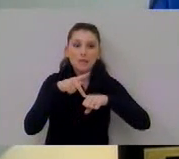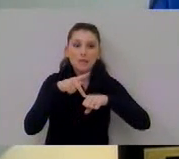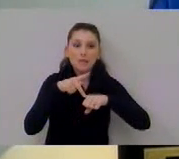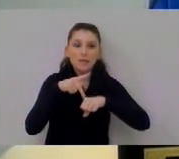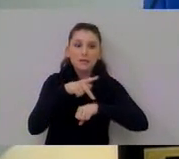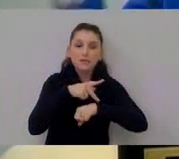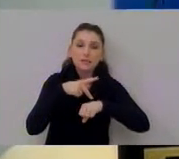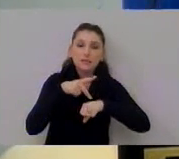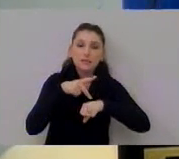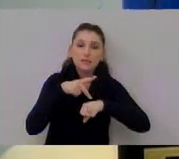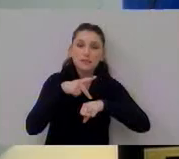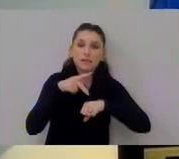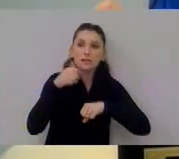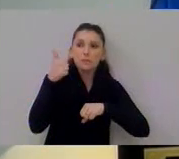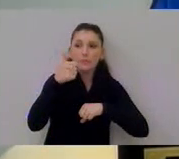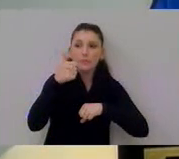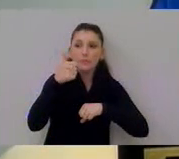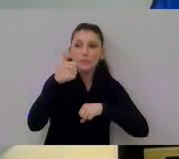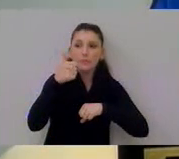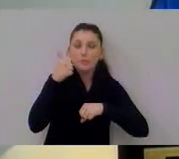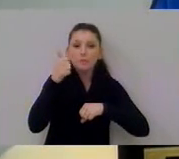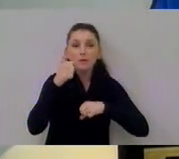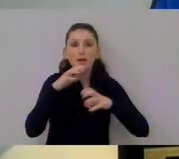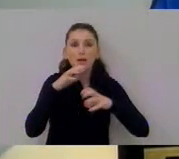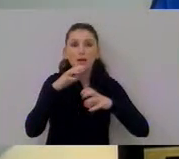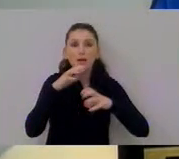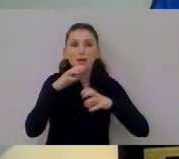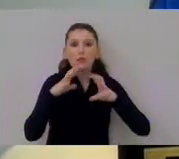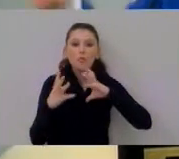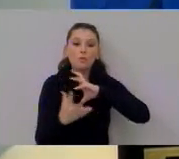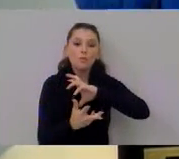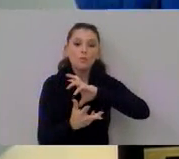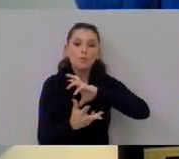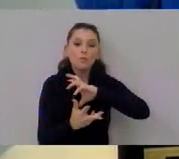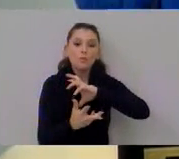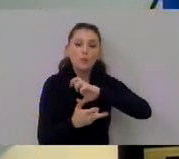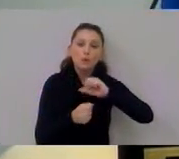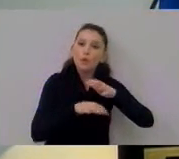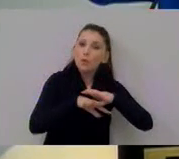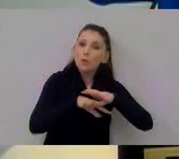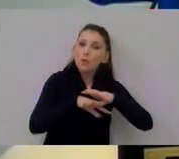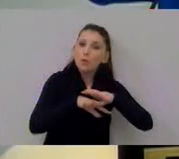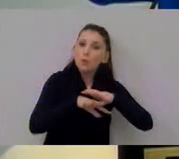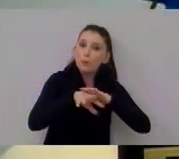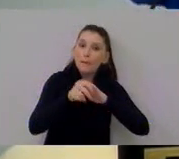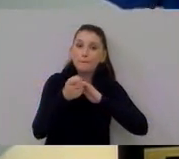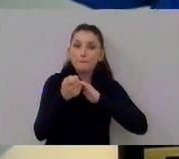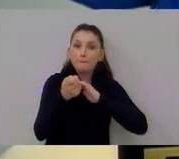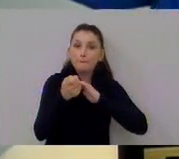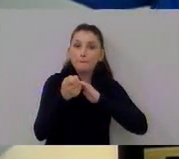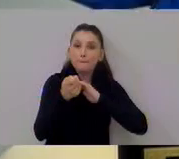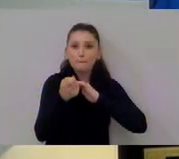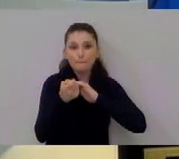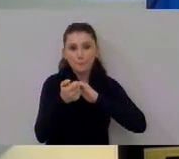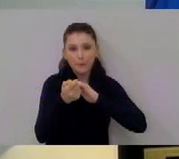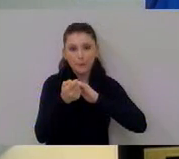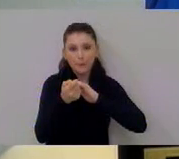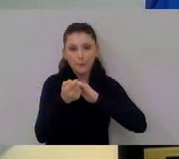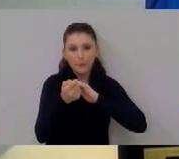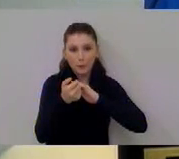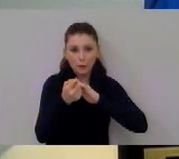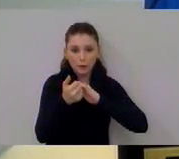corrupção tem o menor grau, vocês podem identificar a linha